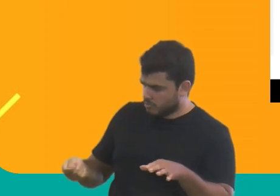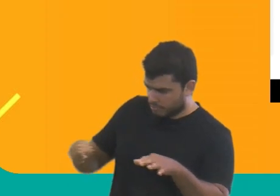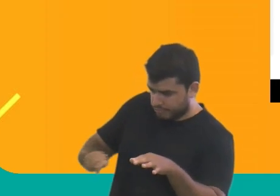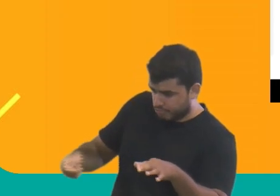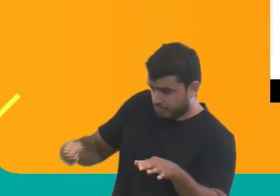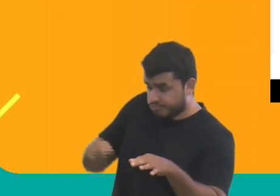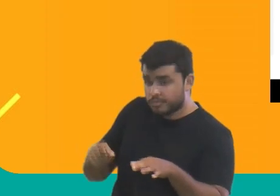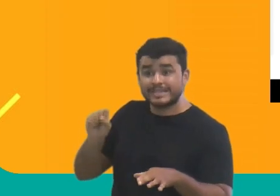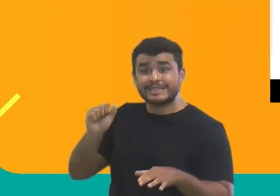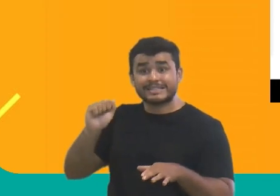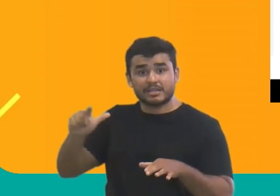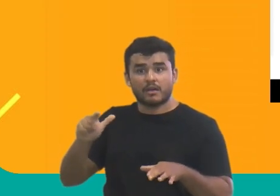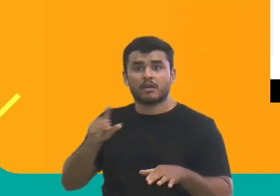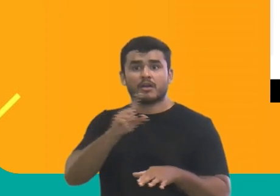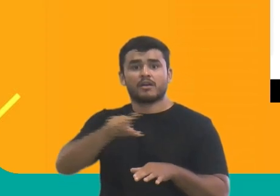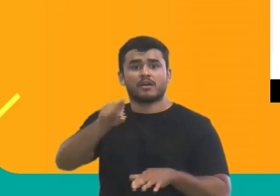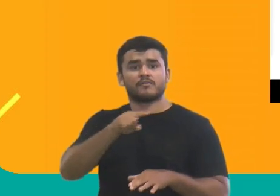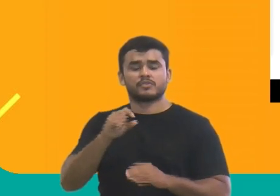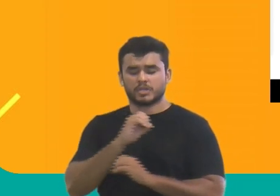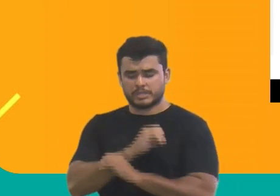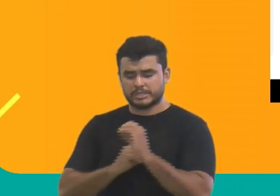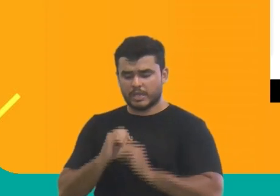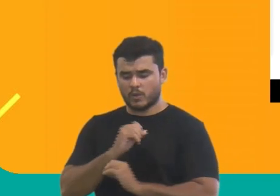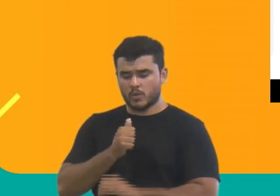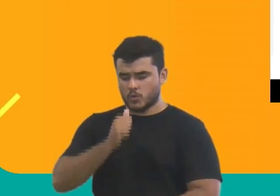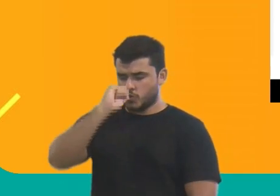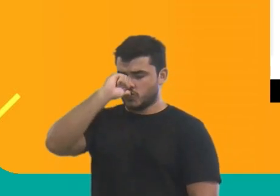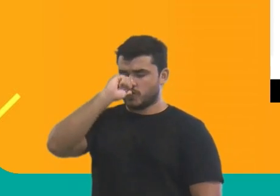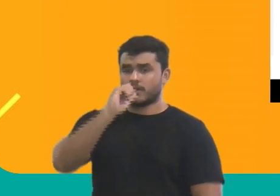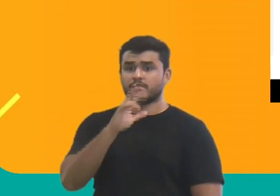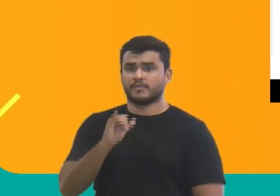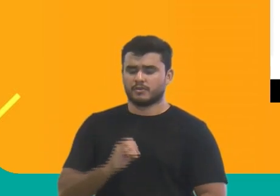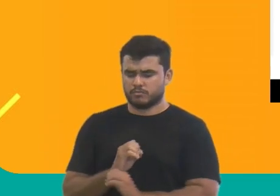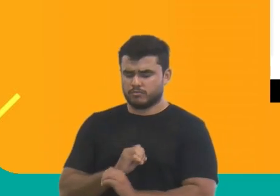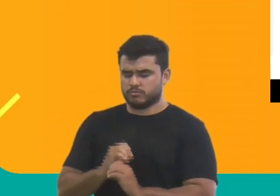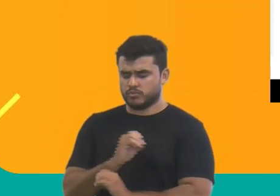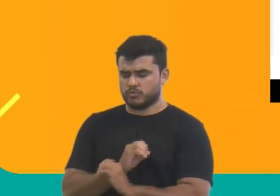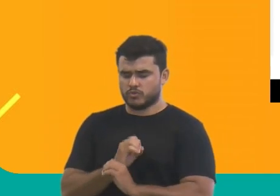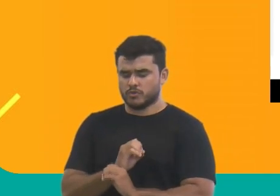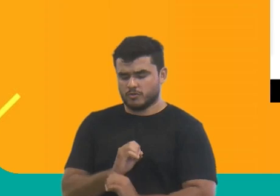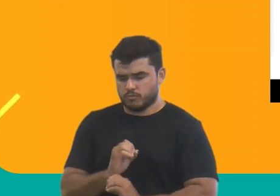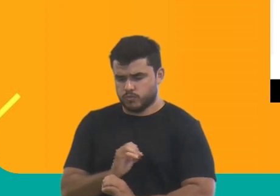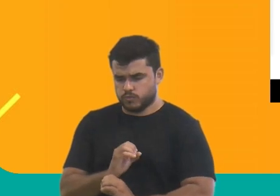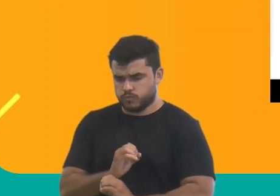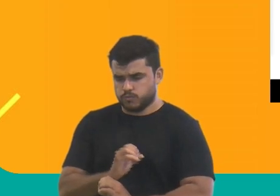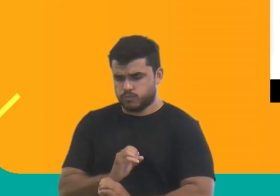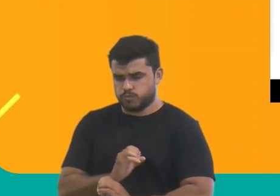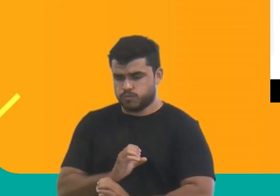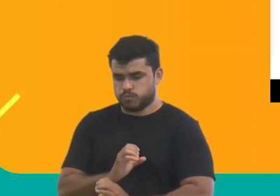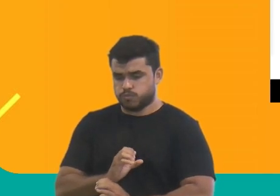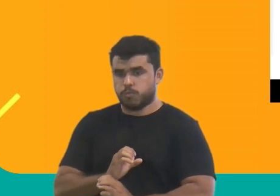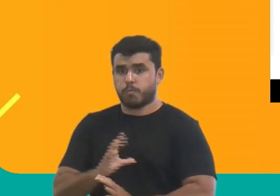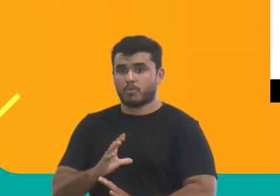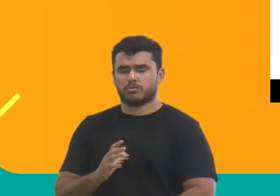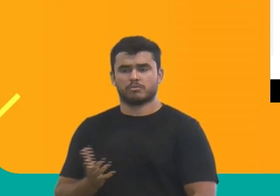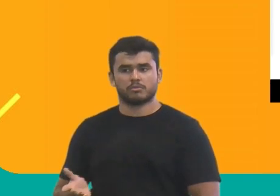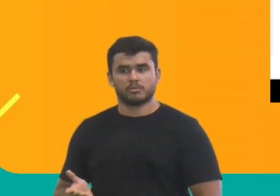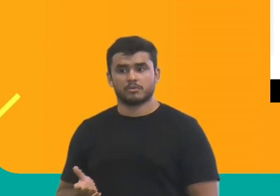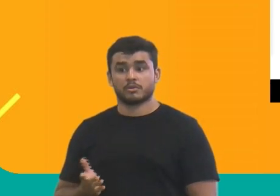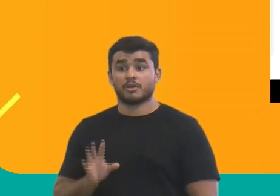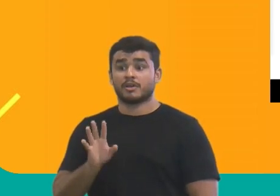menor absorção de água pelas células, que podem inchar e explodir. Como assim eu vou absorver menos